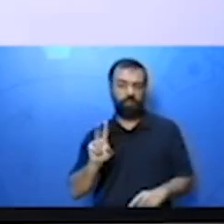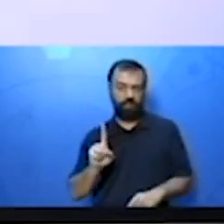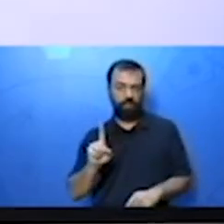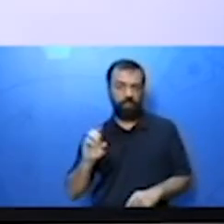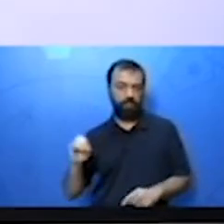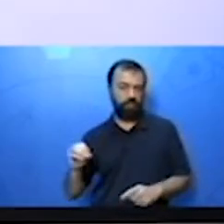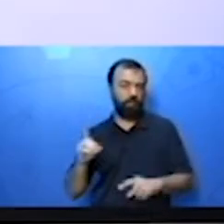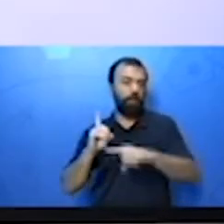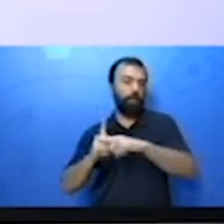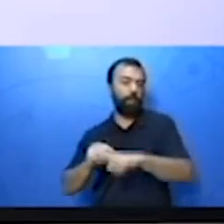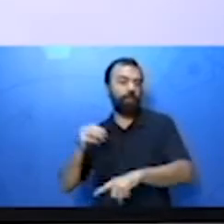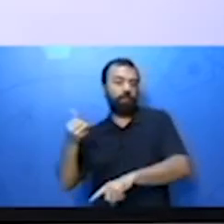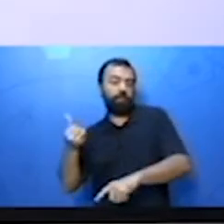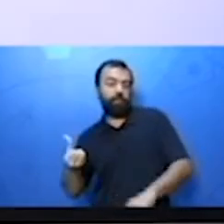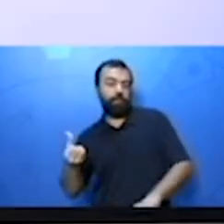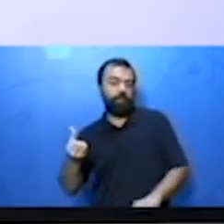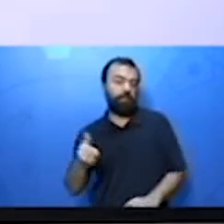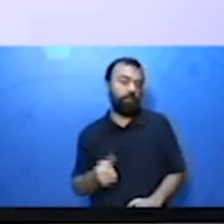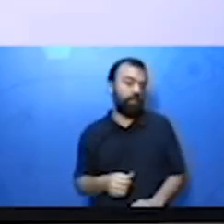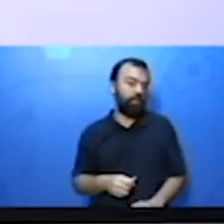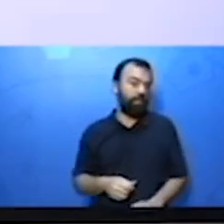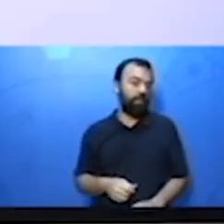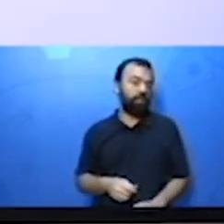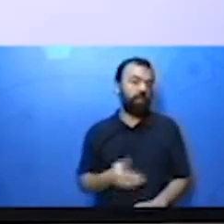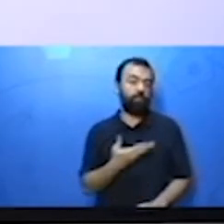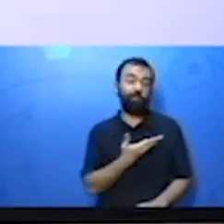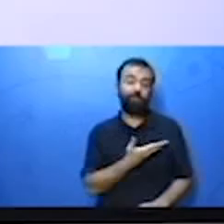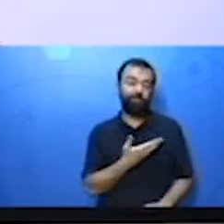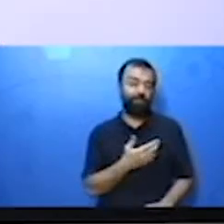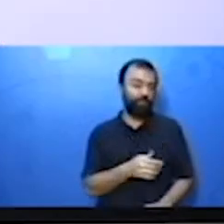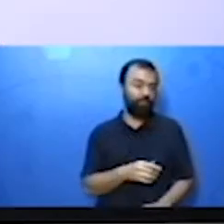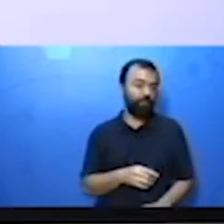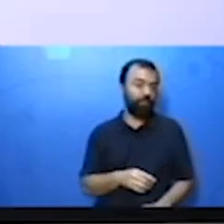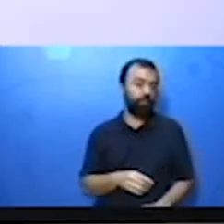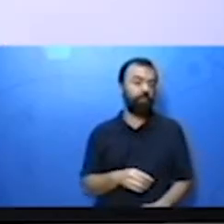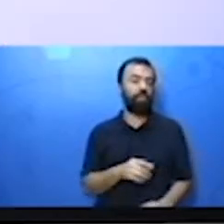mais 6. A respostinha correta é